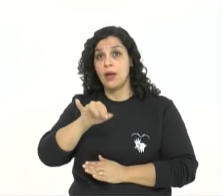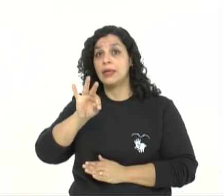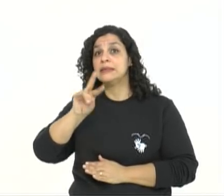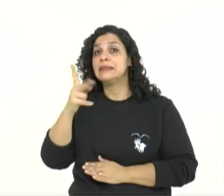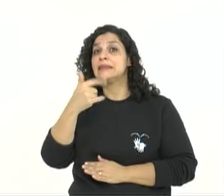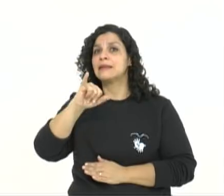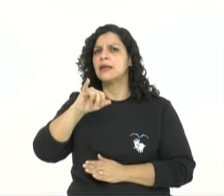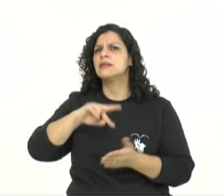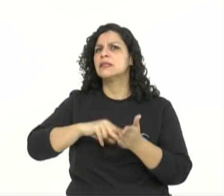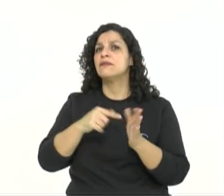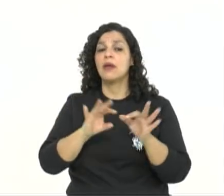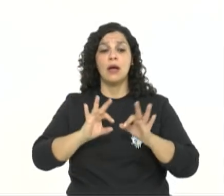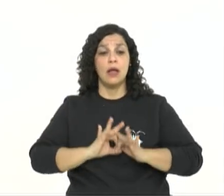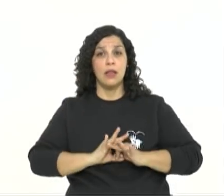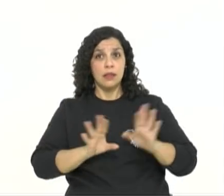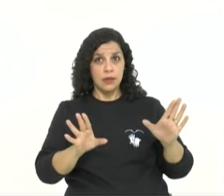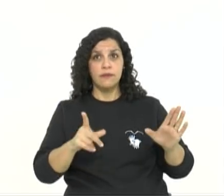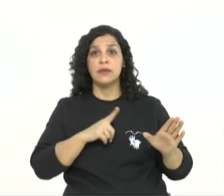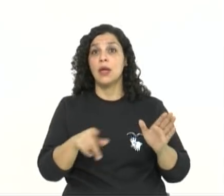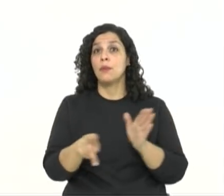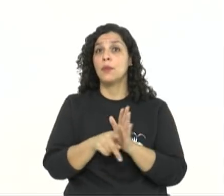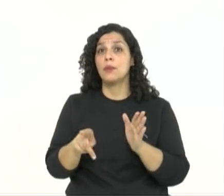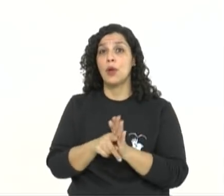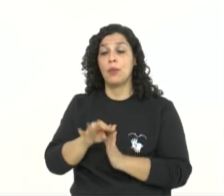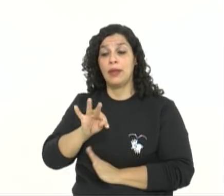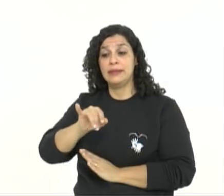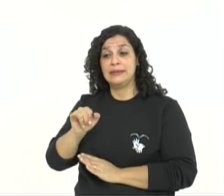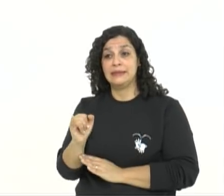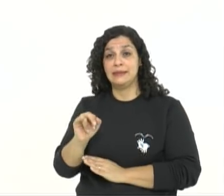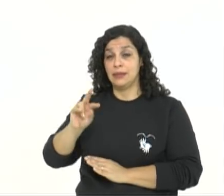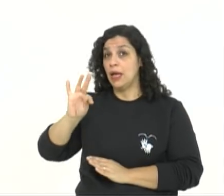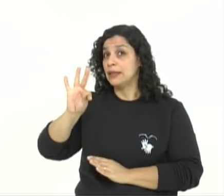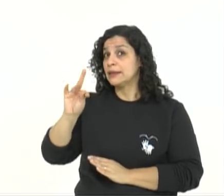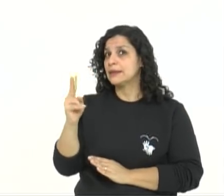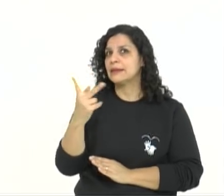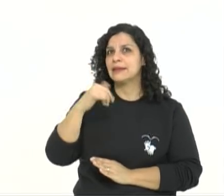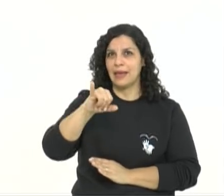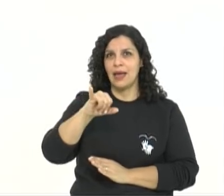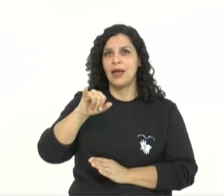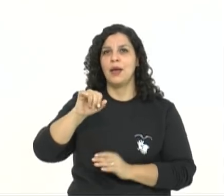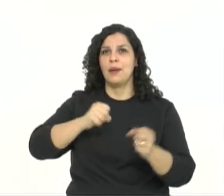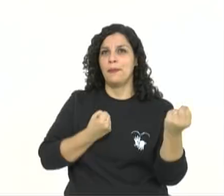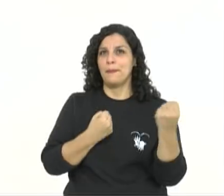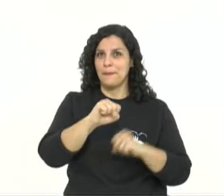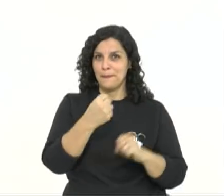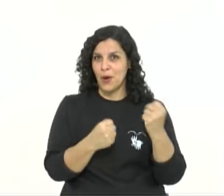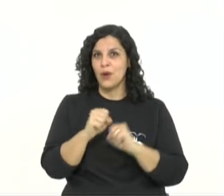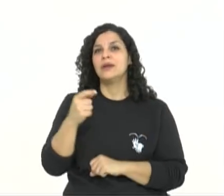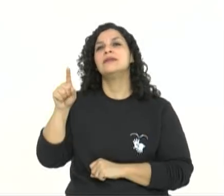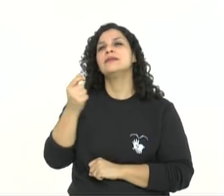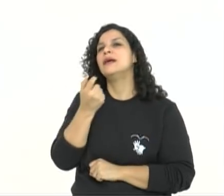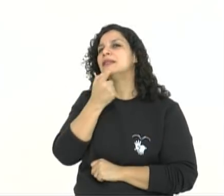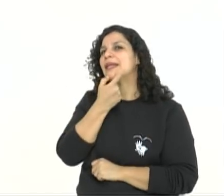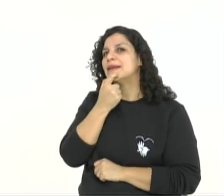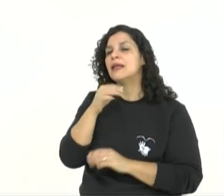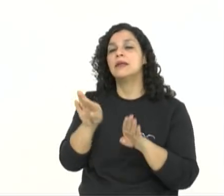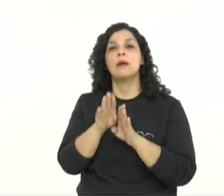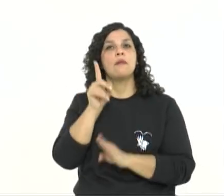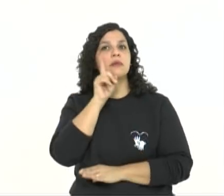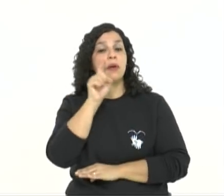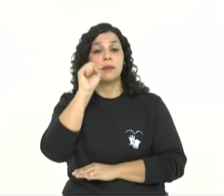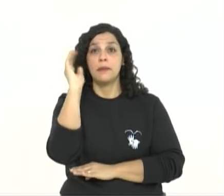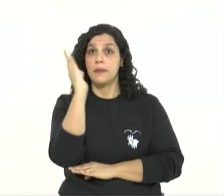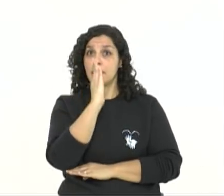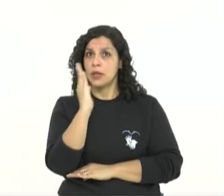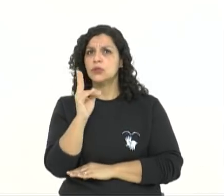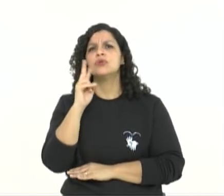livre. Ele também é conhecido como Thai Boxing em alguns países, como nos Estados Unidos e na Inglaterra. E aqui no Brasil,